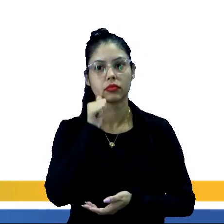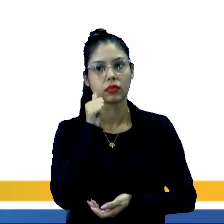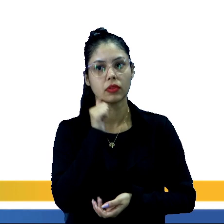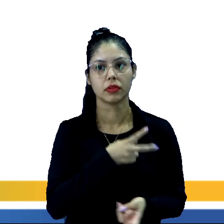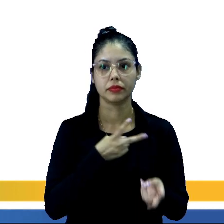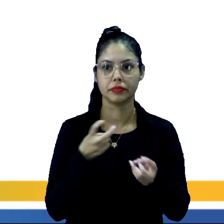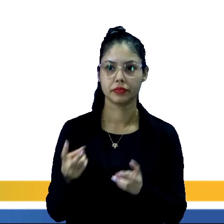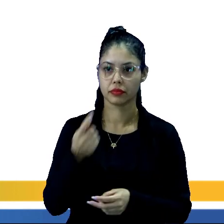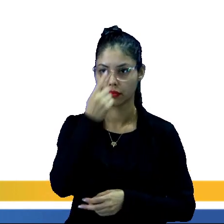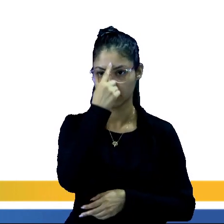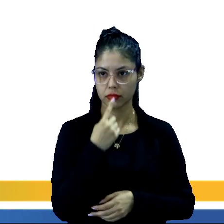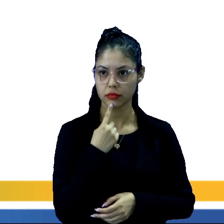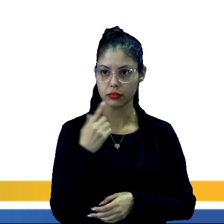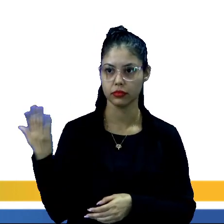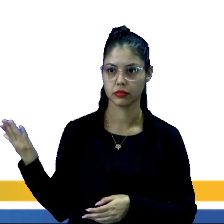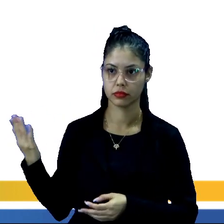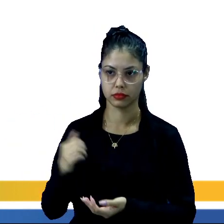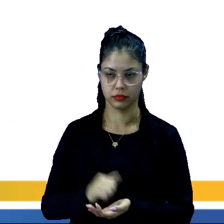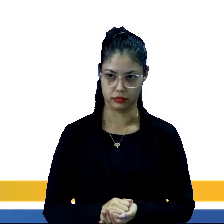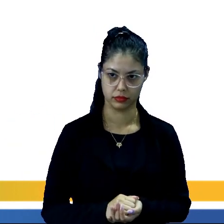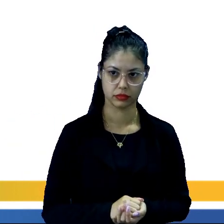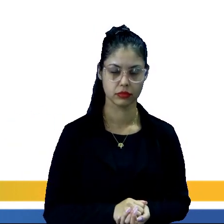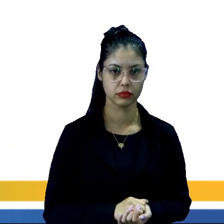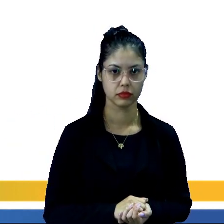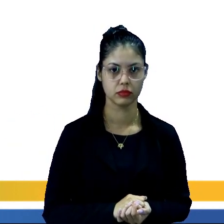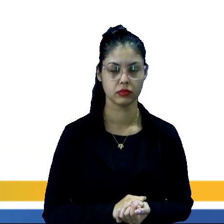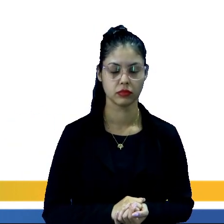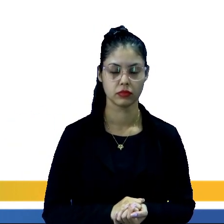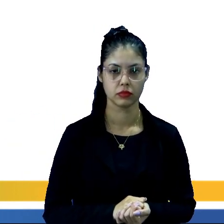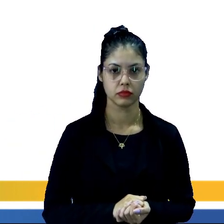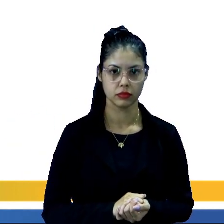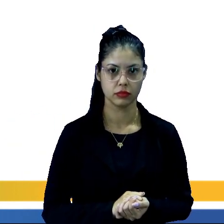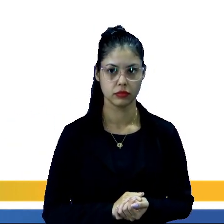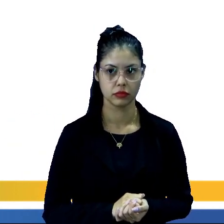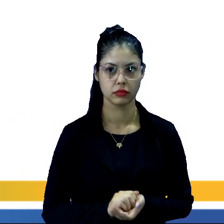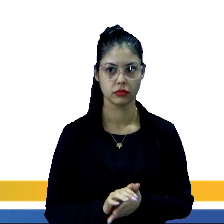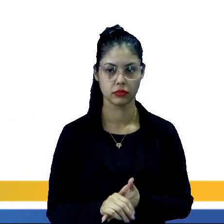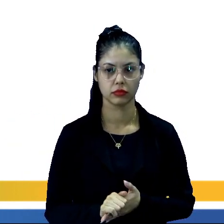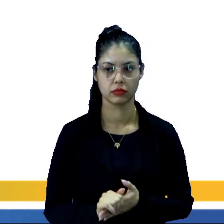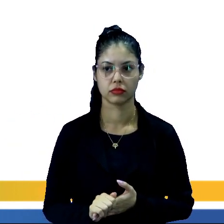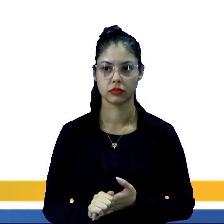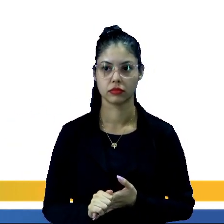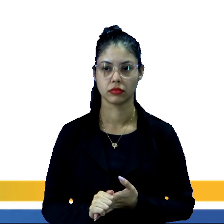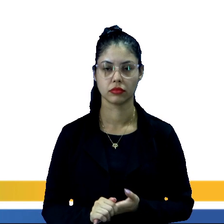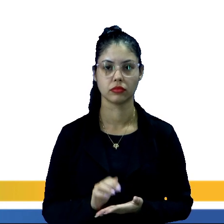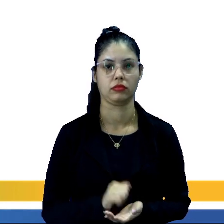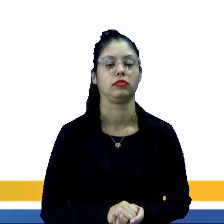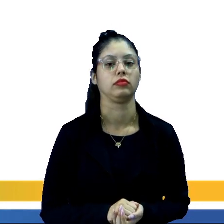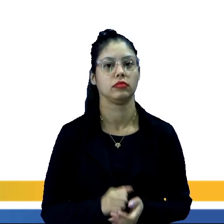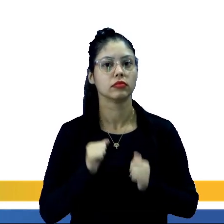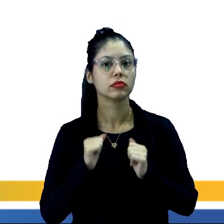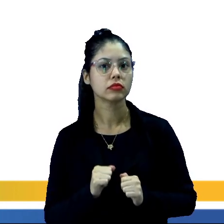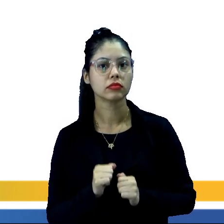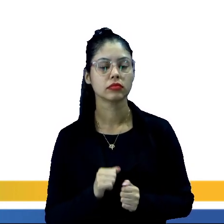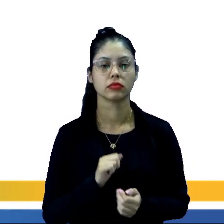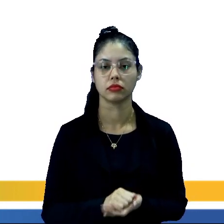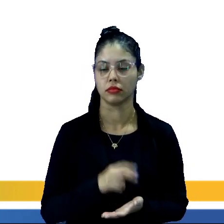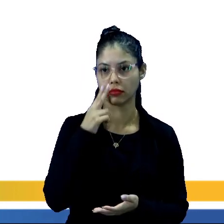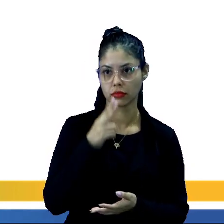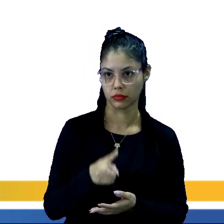pode perceber isso ali, né? Aborto sim, aborto não, quem decide sou eu. Então, aí, pela essa imagem, nós podemos,